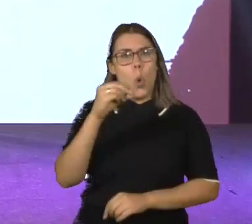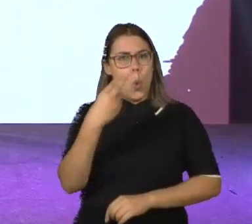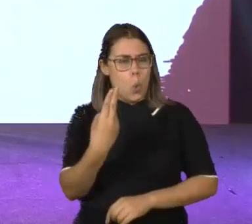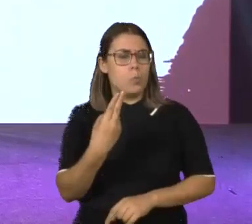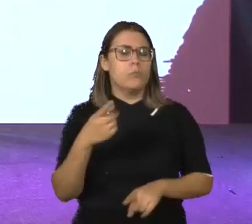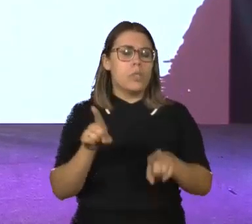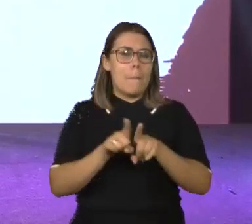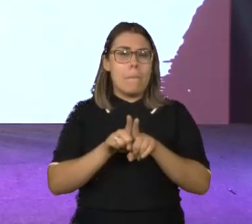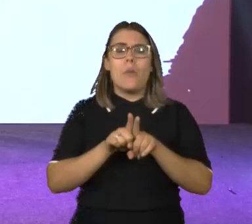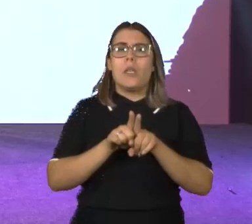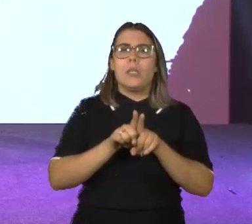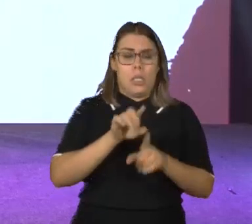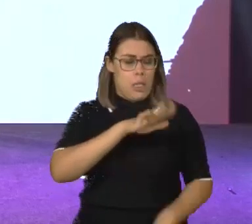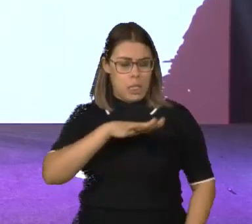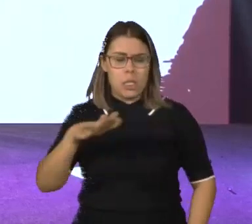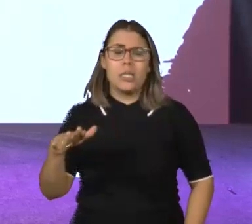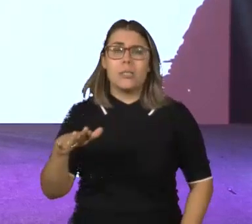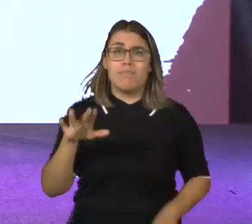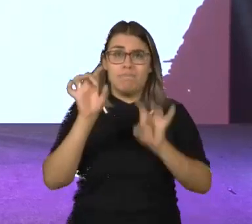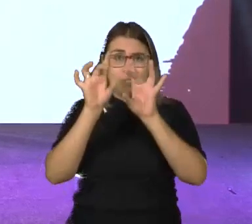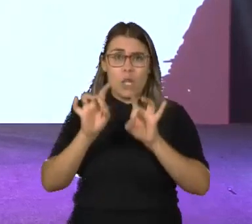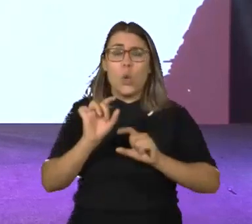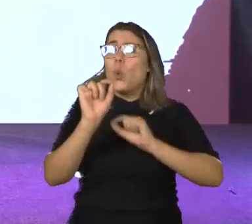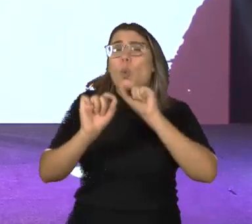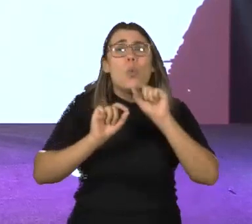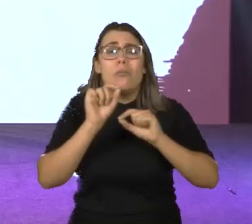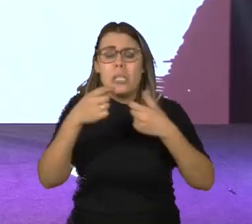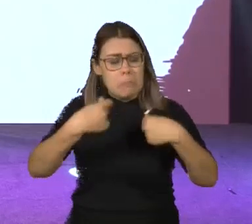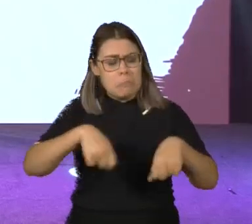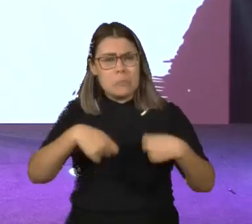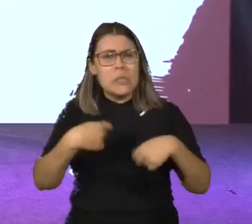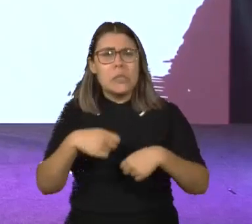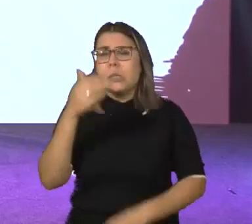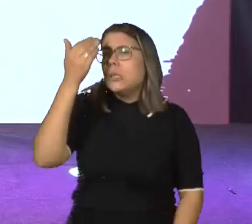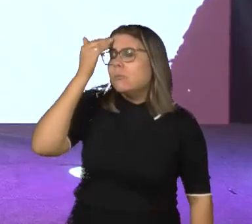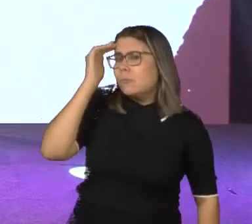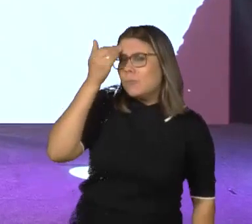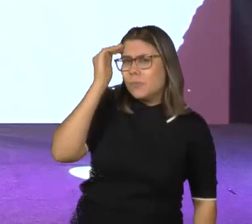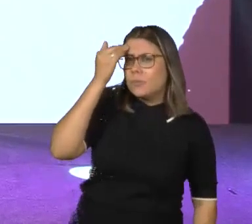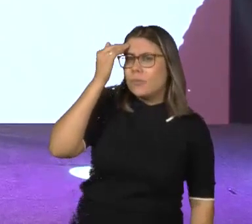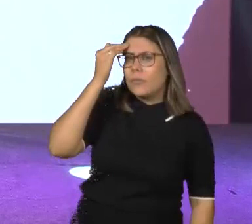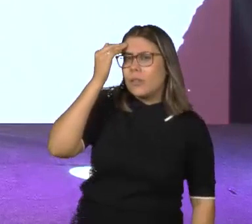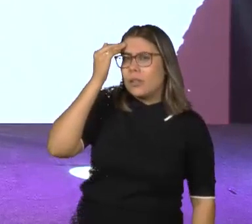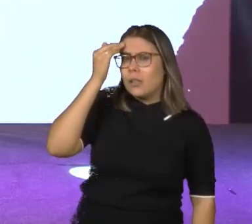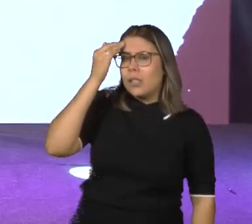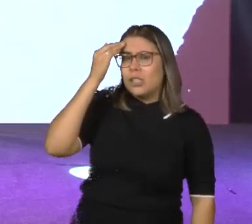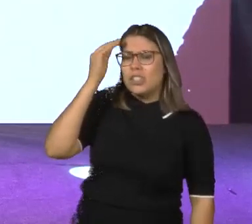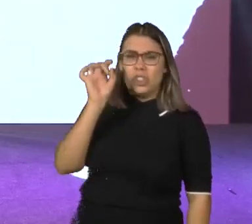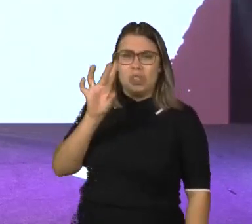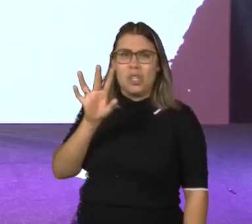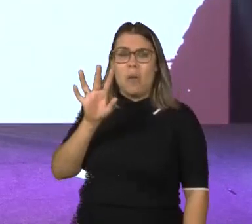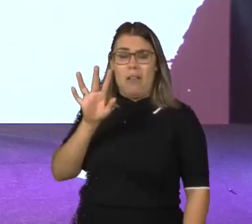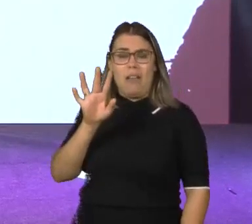alguma necessidade educacional especial. O que que a gente precisa entender para não cair na armadilha